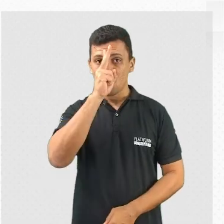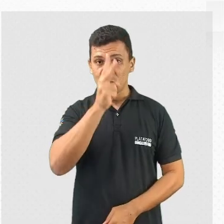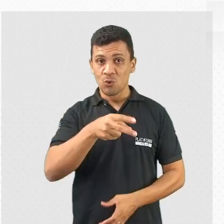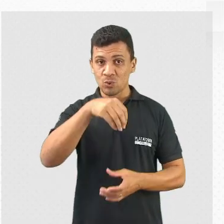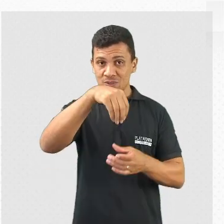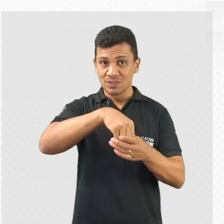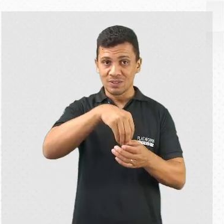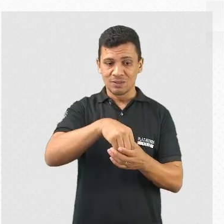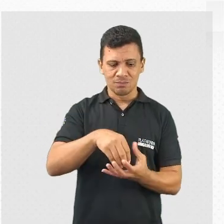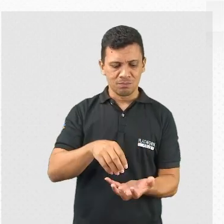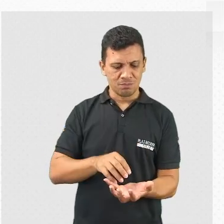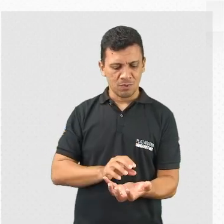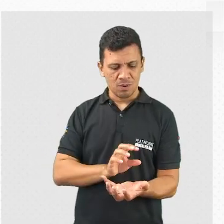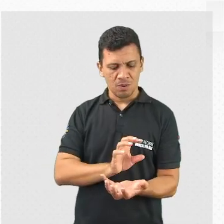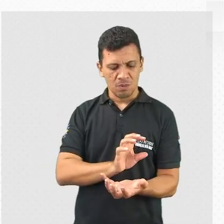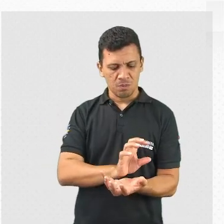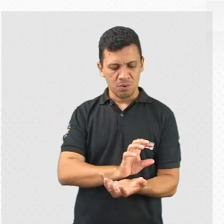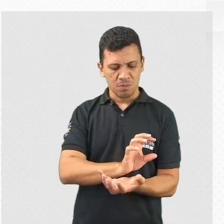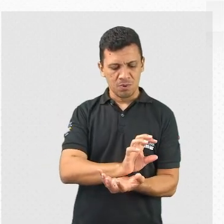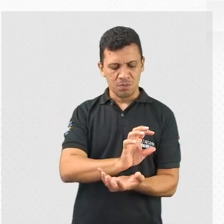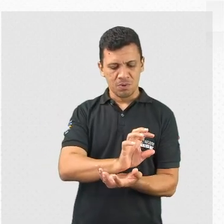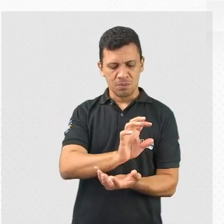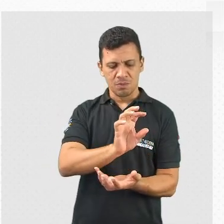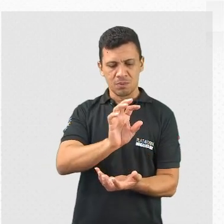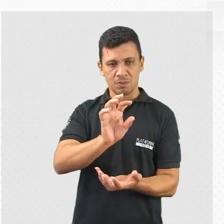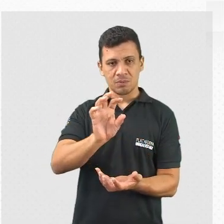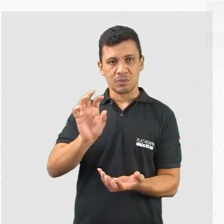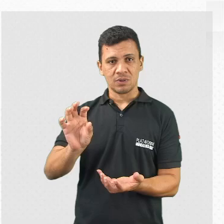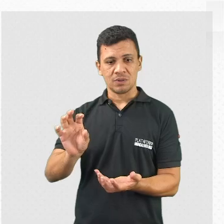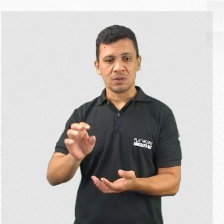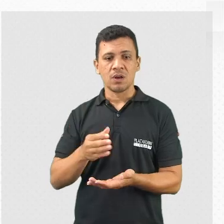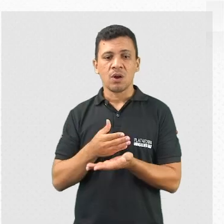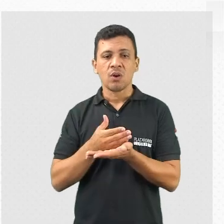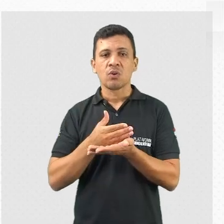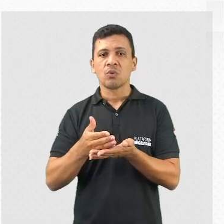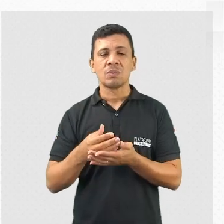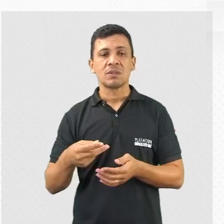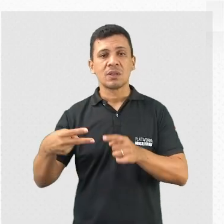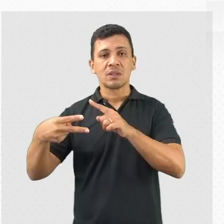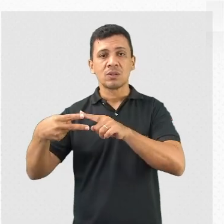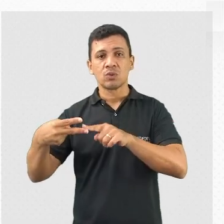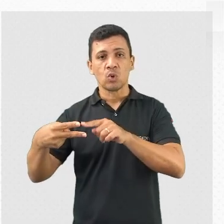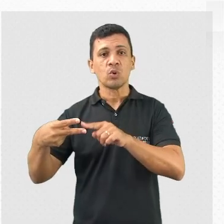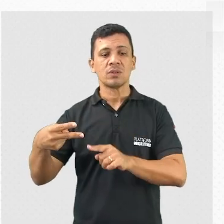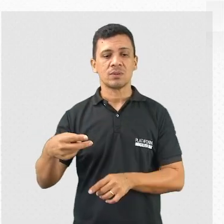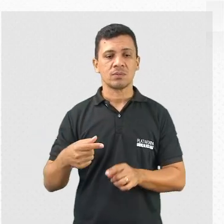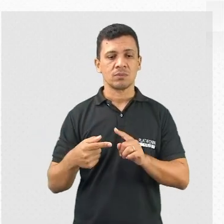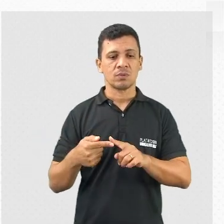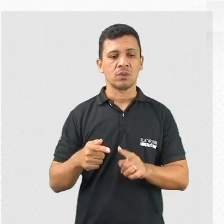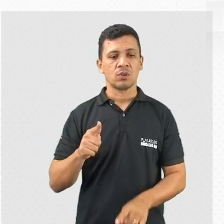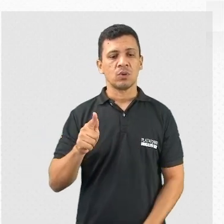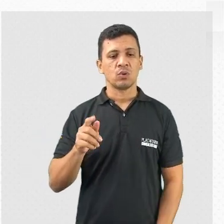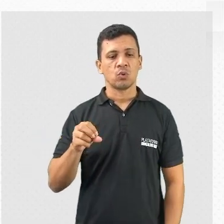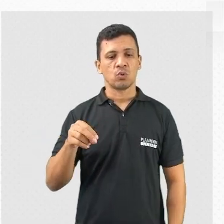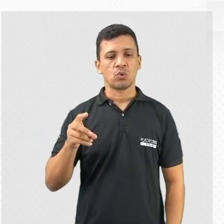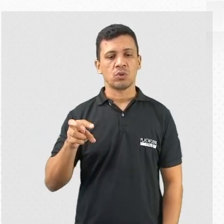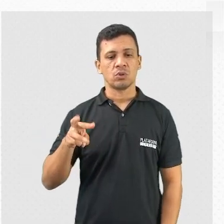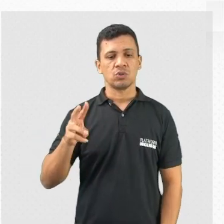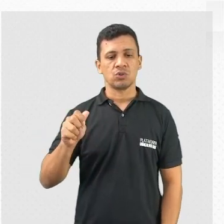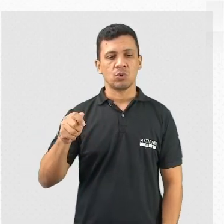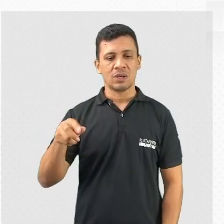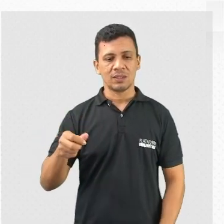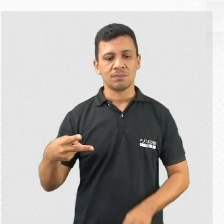se fragmentando, inicialmente em dois grandes continentes, denominados de Gondwana e Laurásia